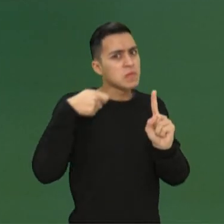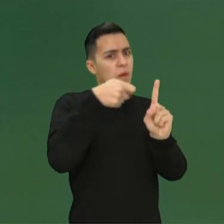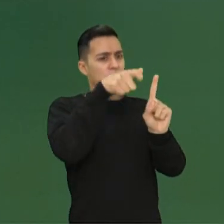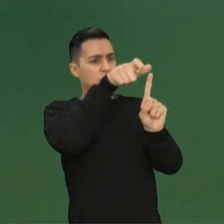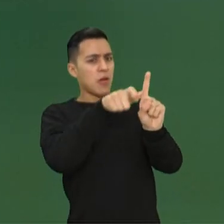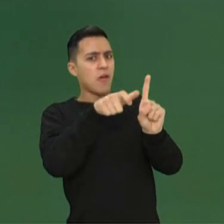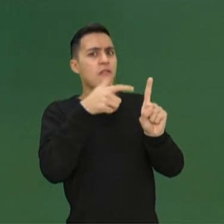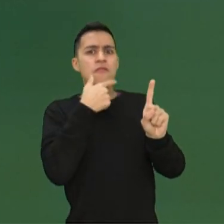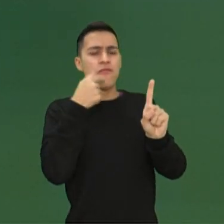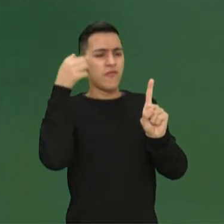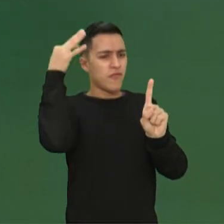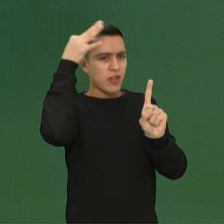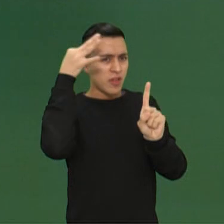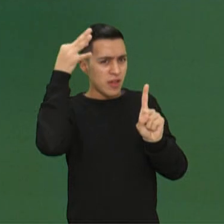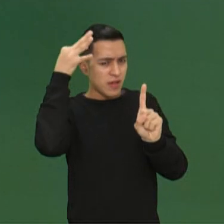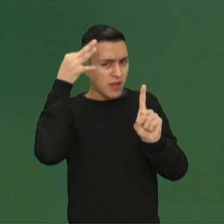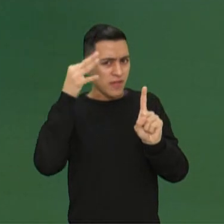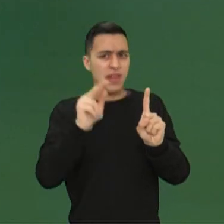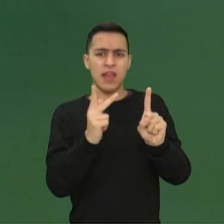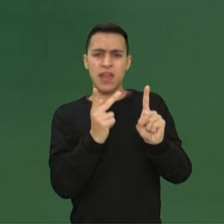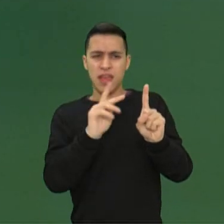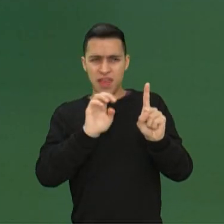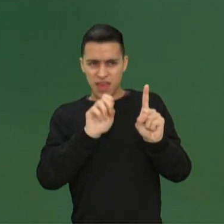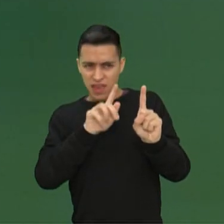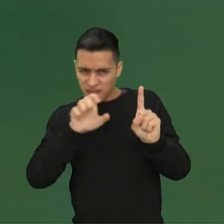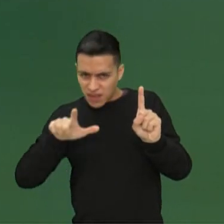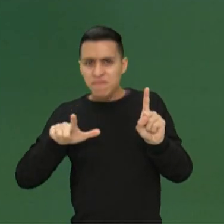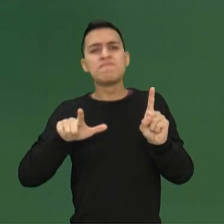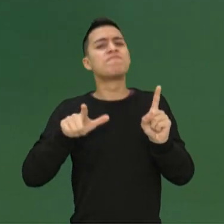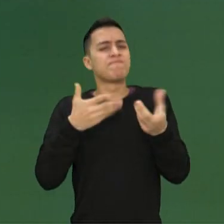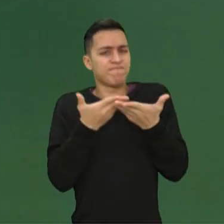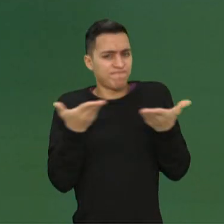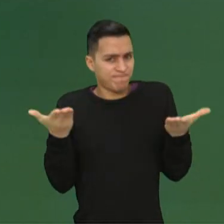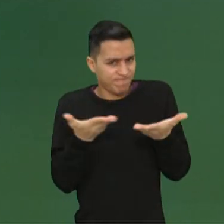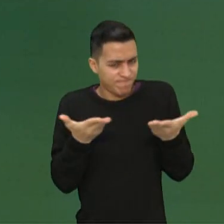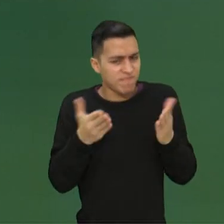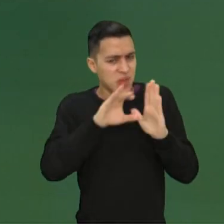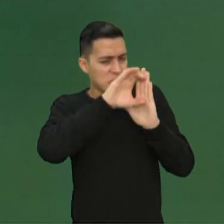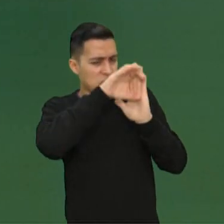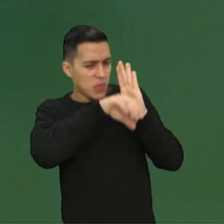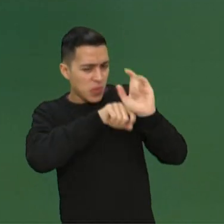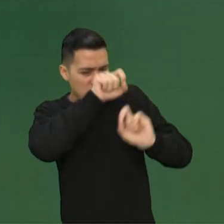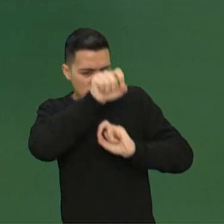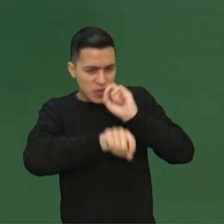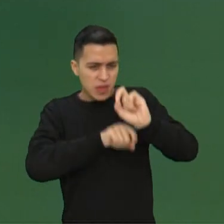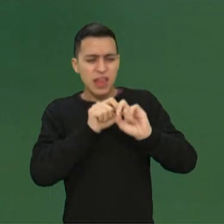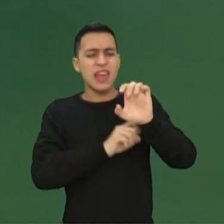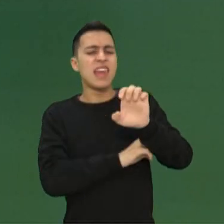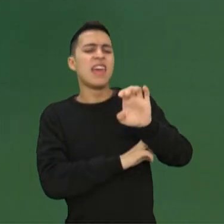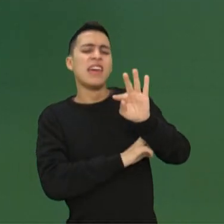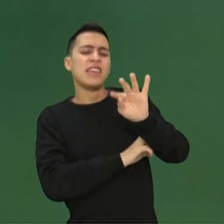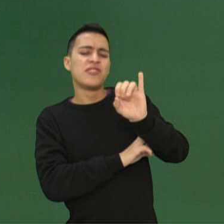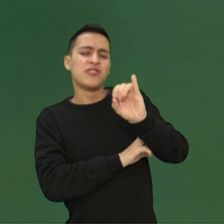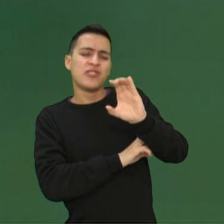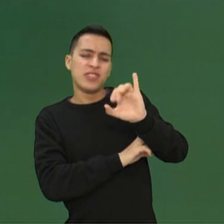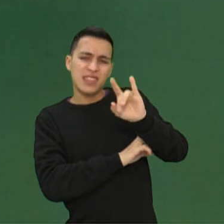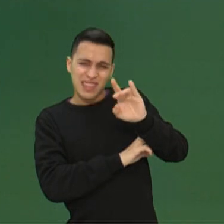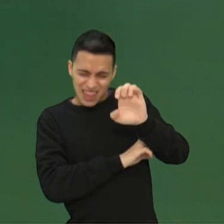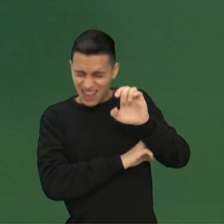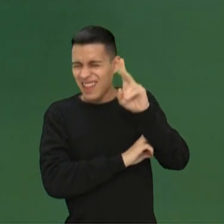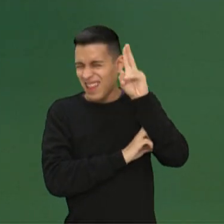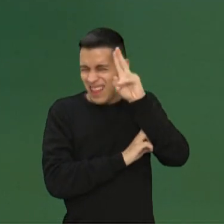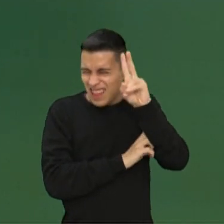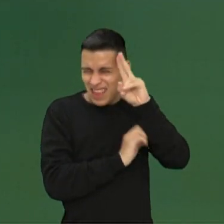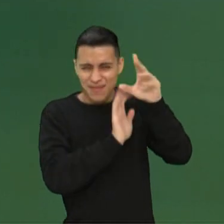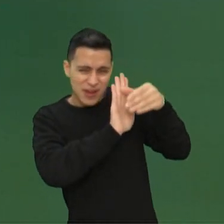né, chamado Hegel, tá? O conceito que a gente vai estudar dele hoje é a eticidade, né? Nós estamos dentro do conteúdo